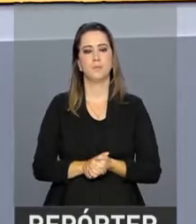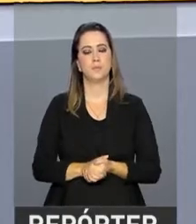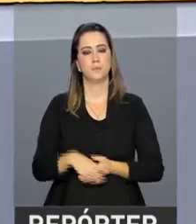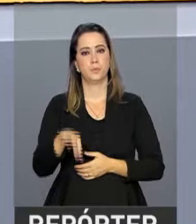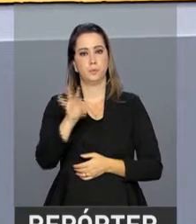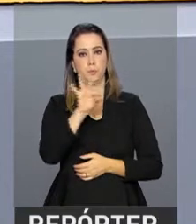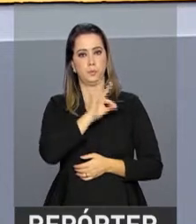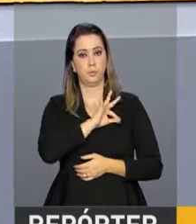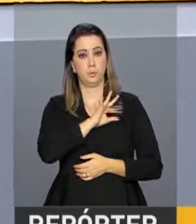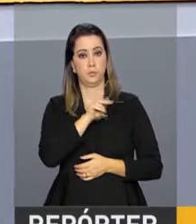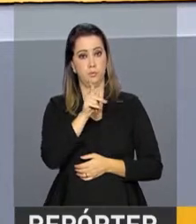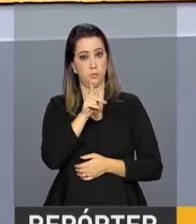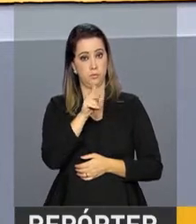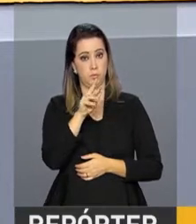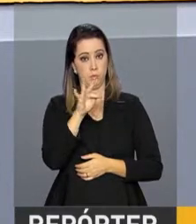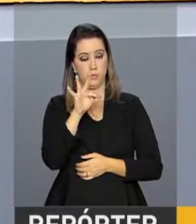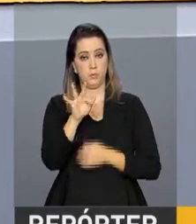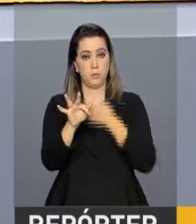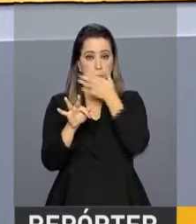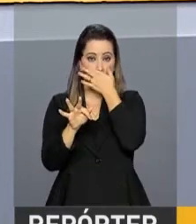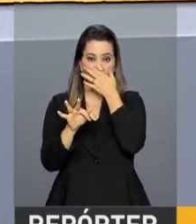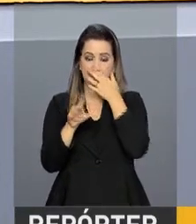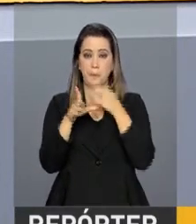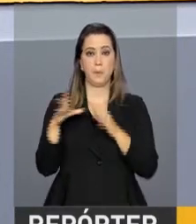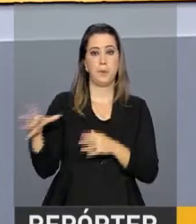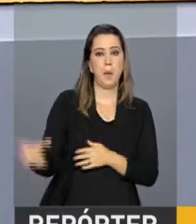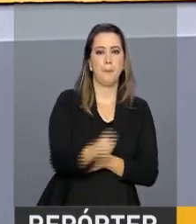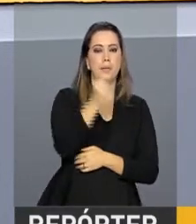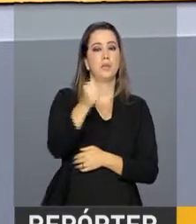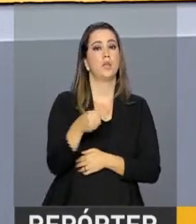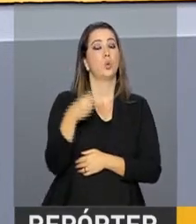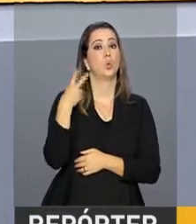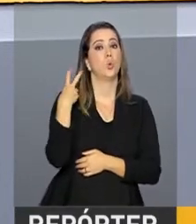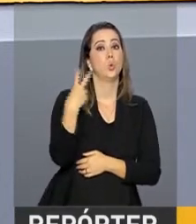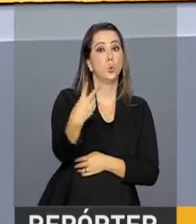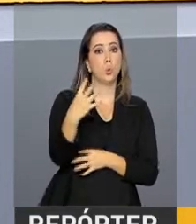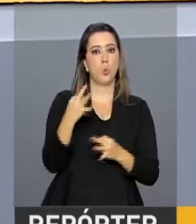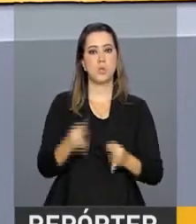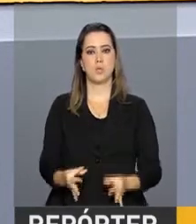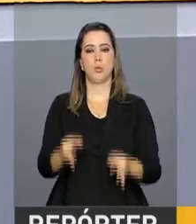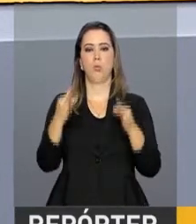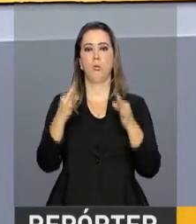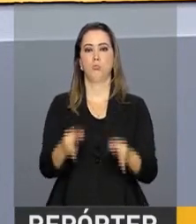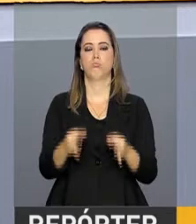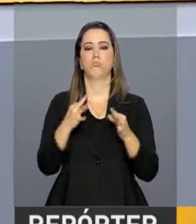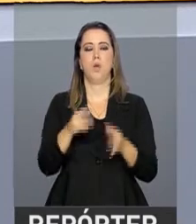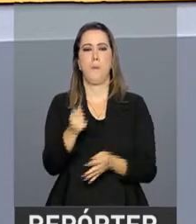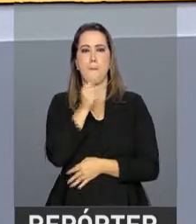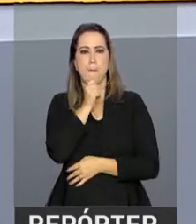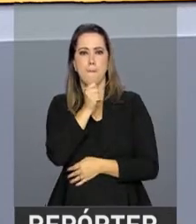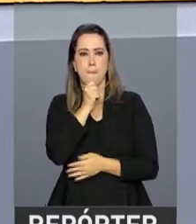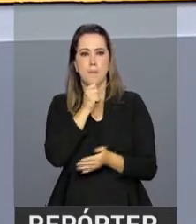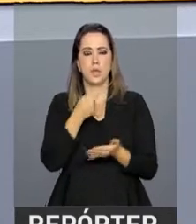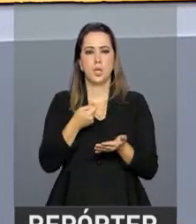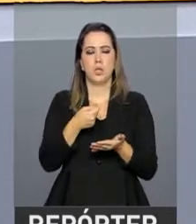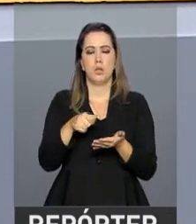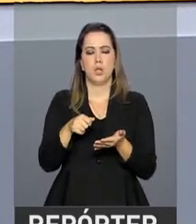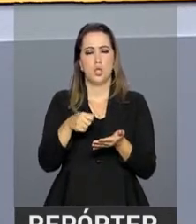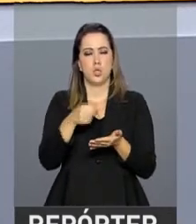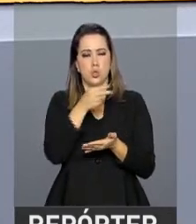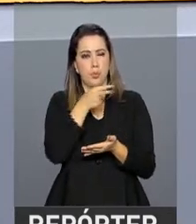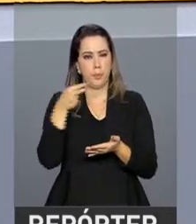a polícia rodoviária federal apreendeu mais de duas toneladas de maconha em um caminhão frigorífico em guaíra oeste do